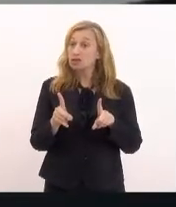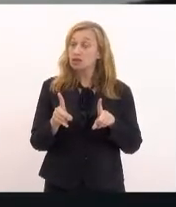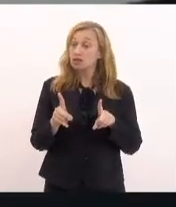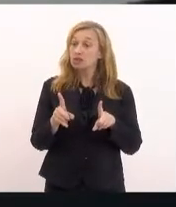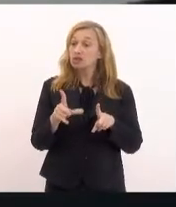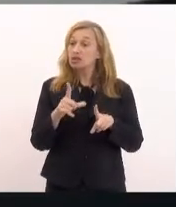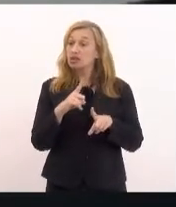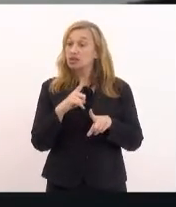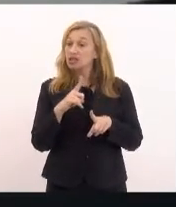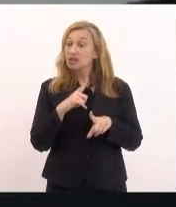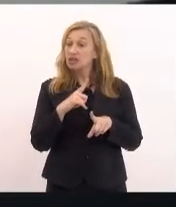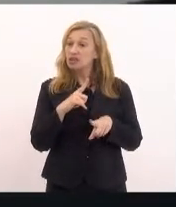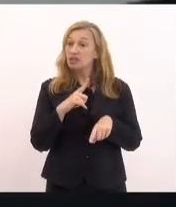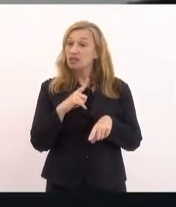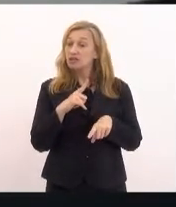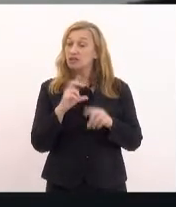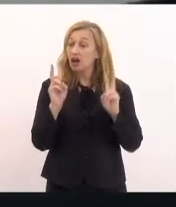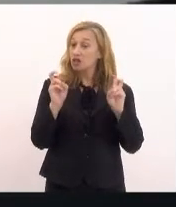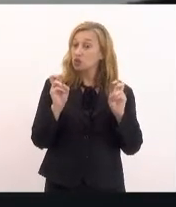data de ontem,